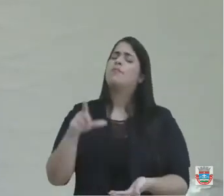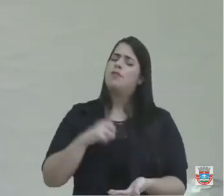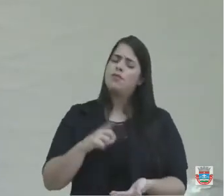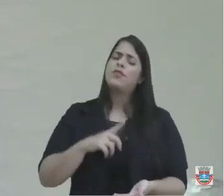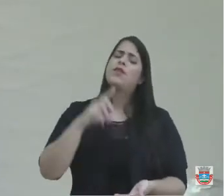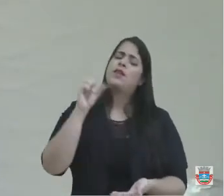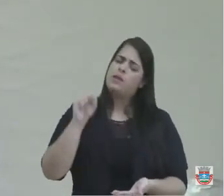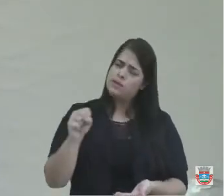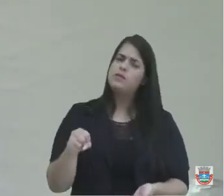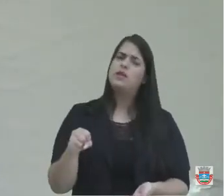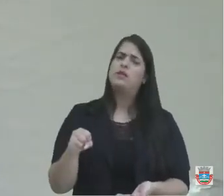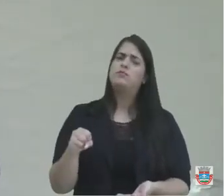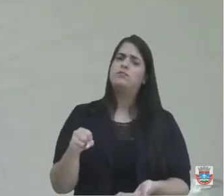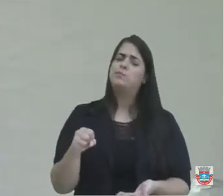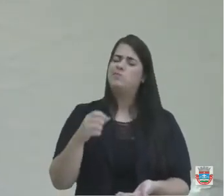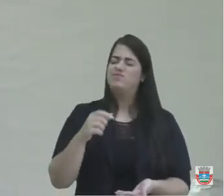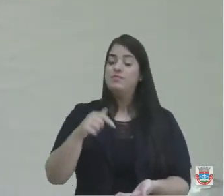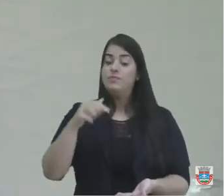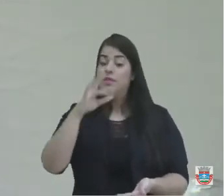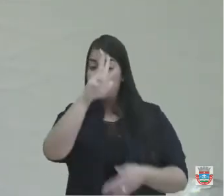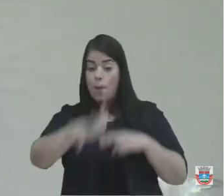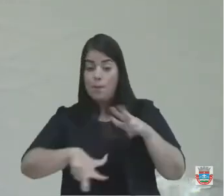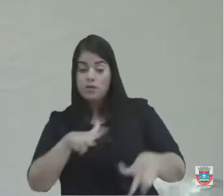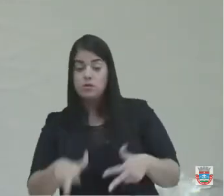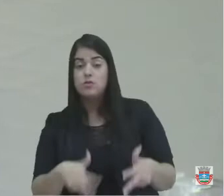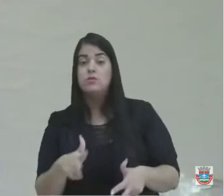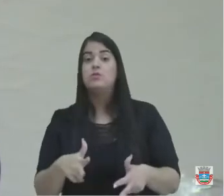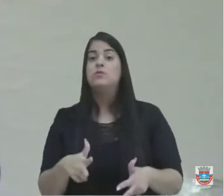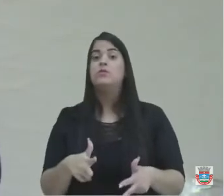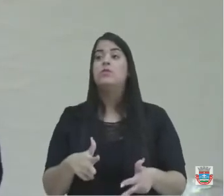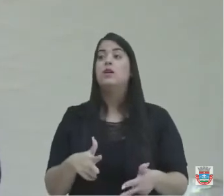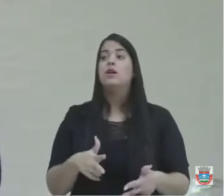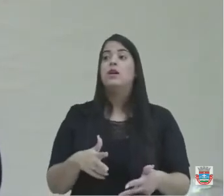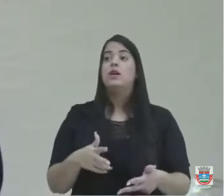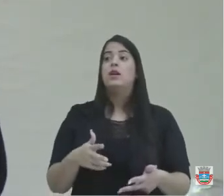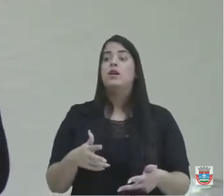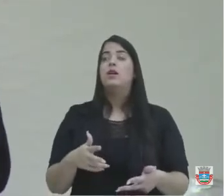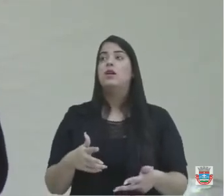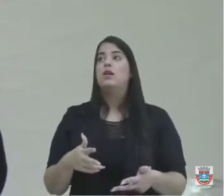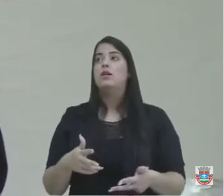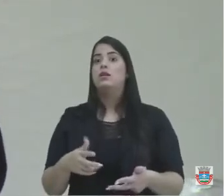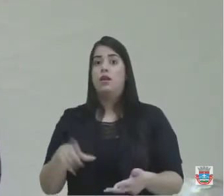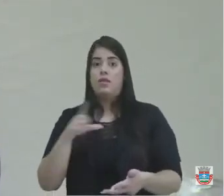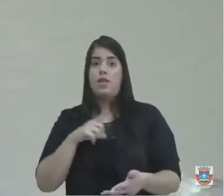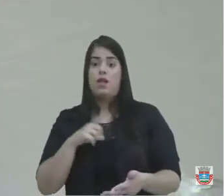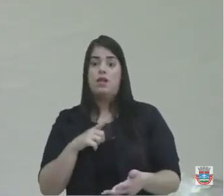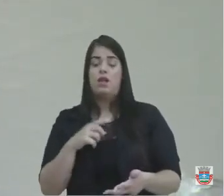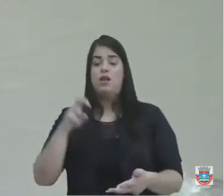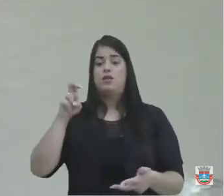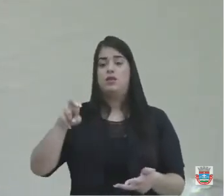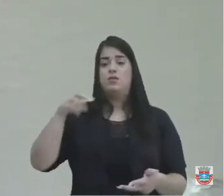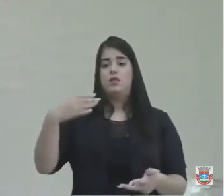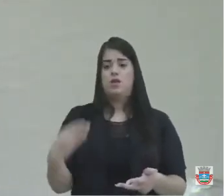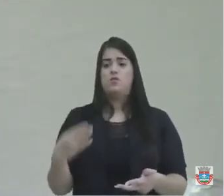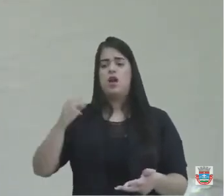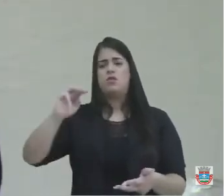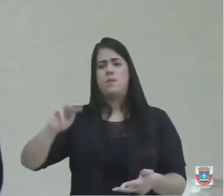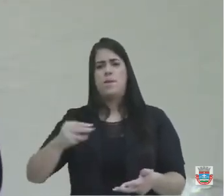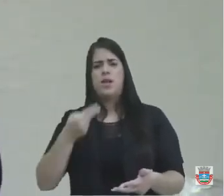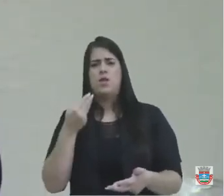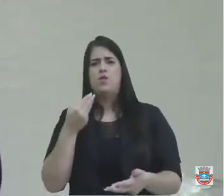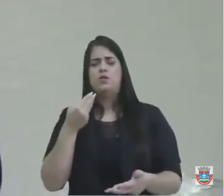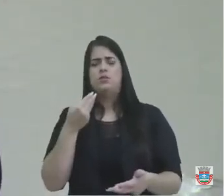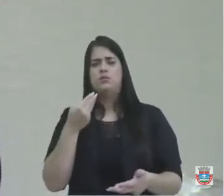tem sim o nosso município vai receber aproximadamente 54 milhões do